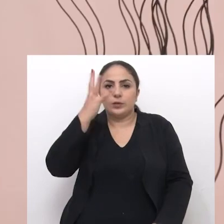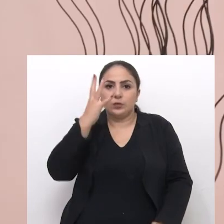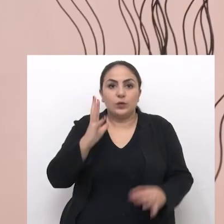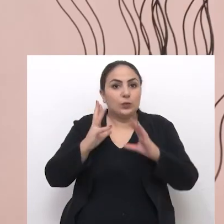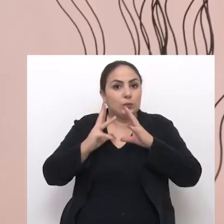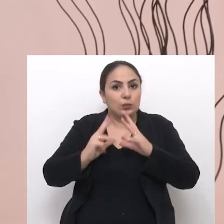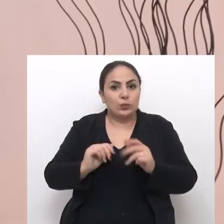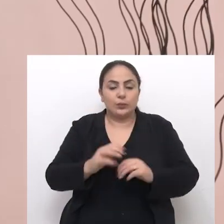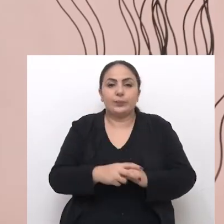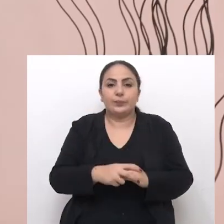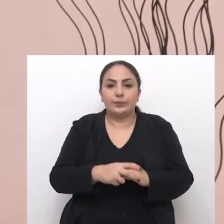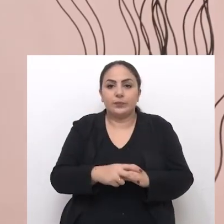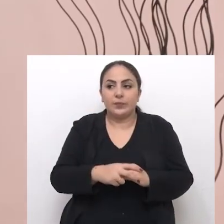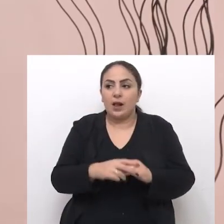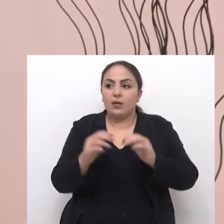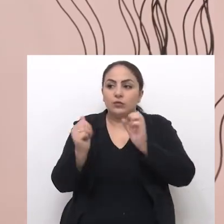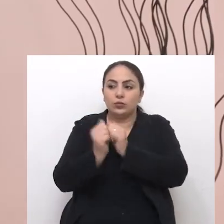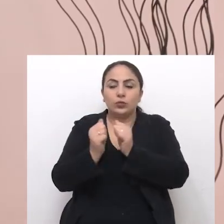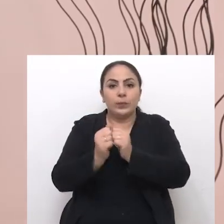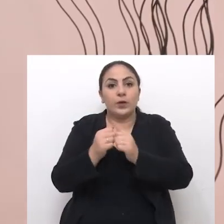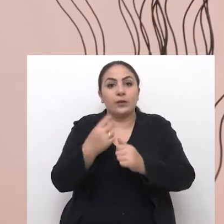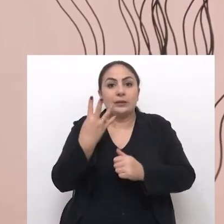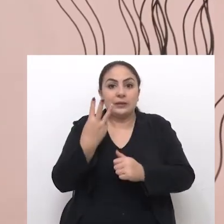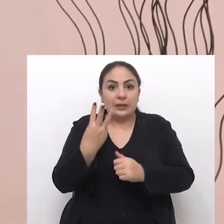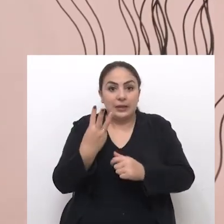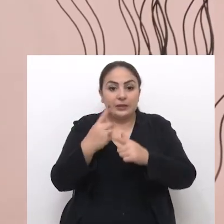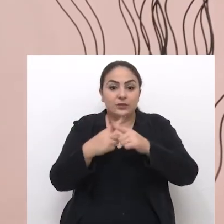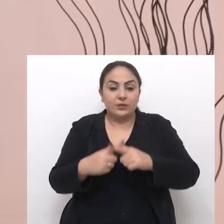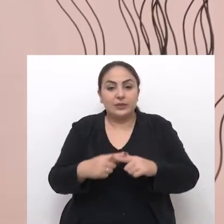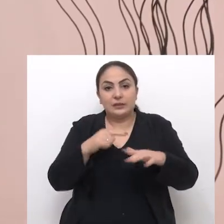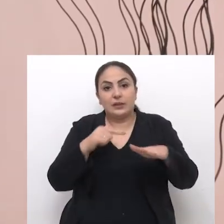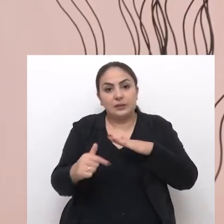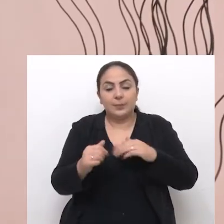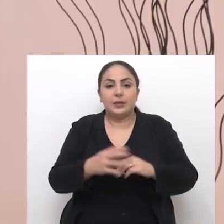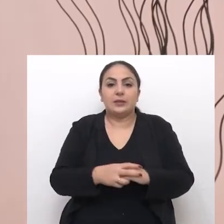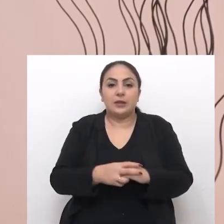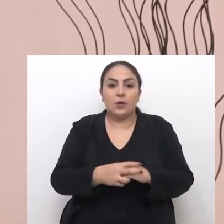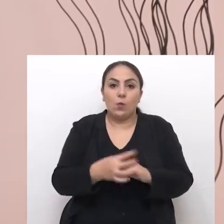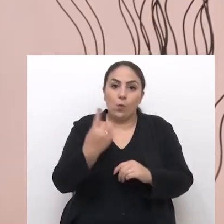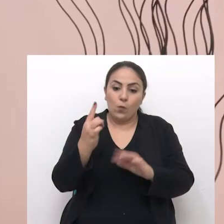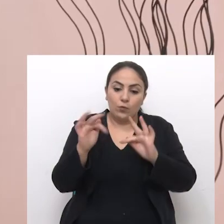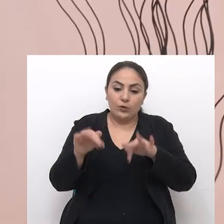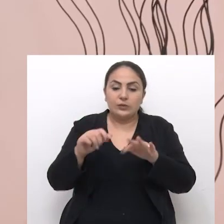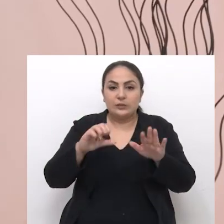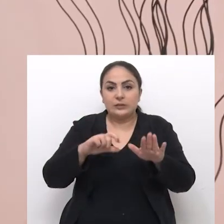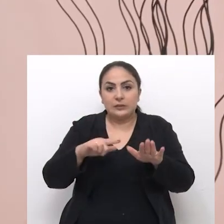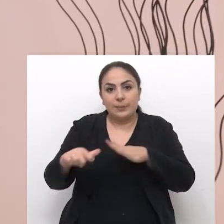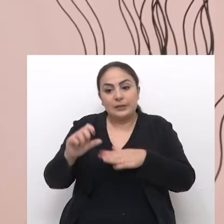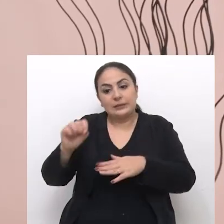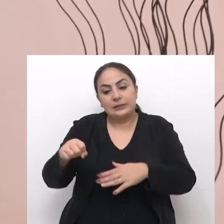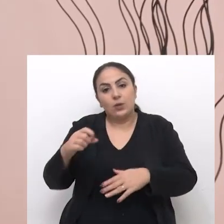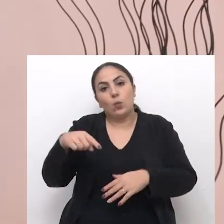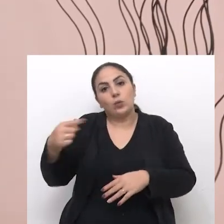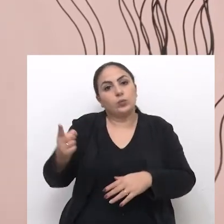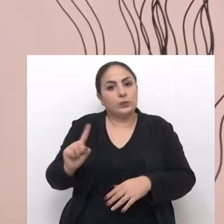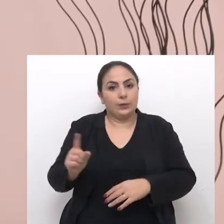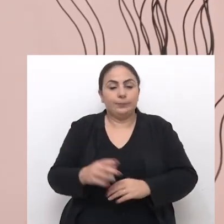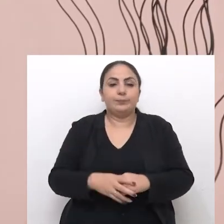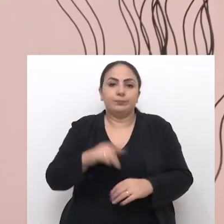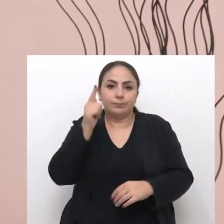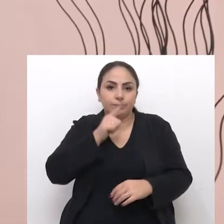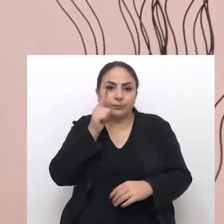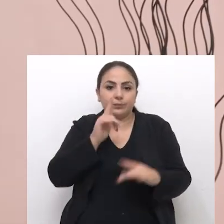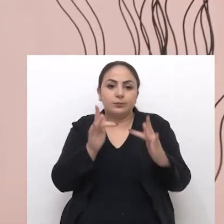nos resolvemos. Aí ela vai ficar comigo 3 vezes na semana, um final de semana sim e um não. E aí